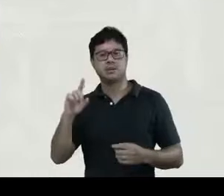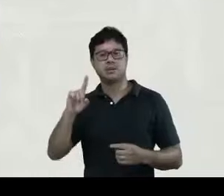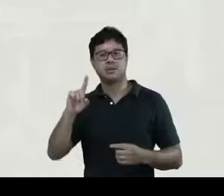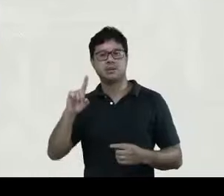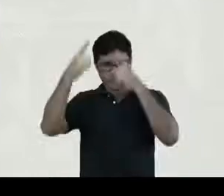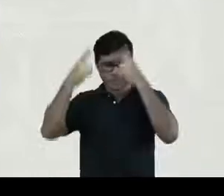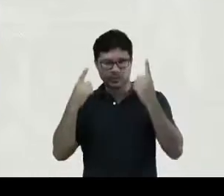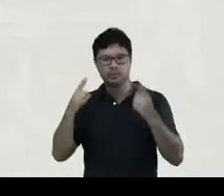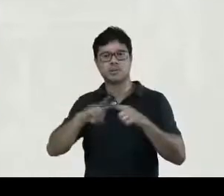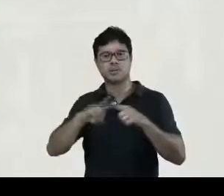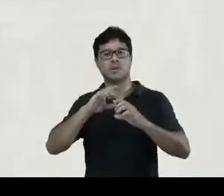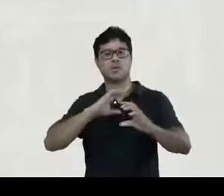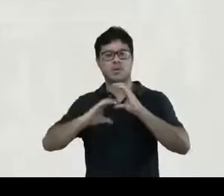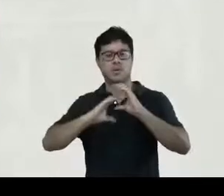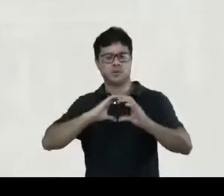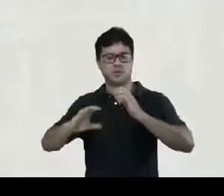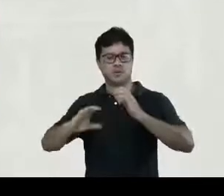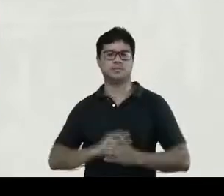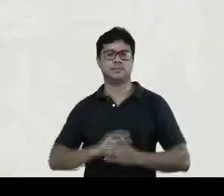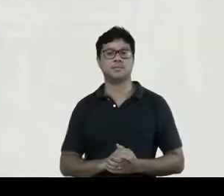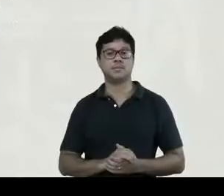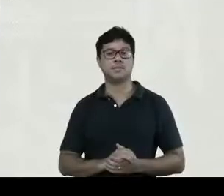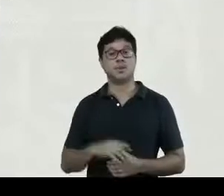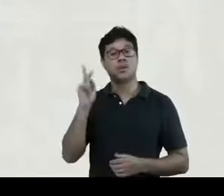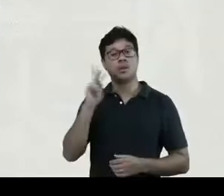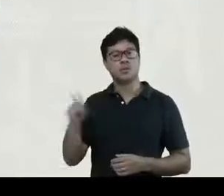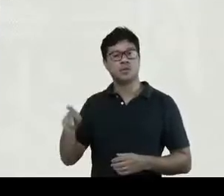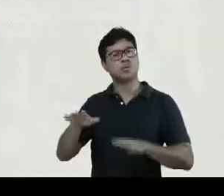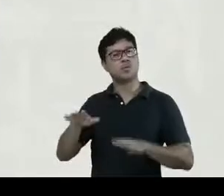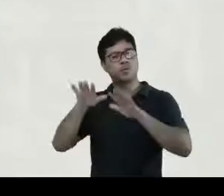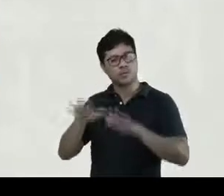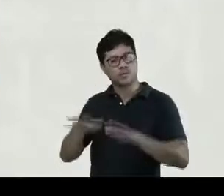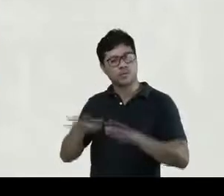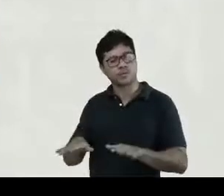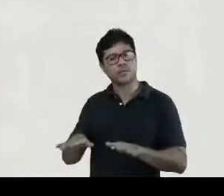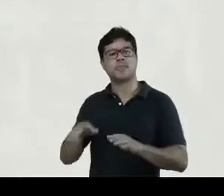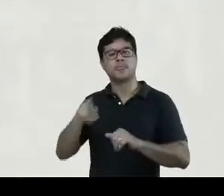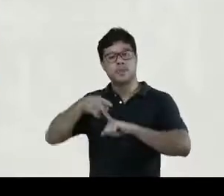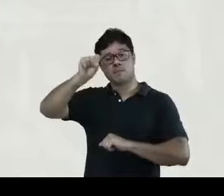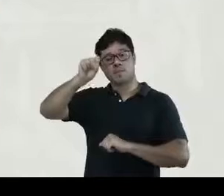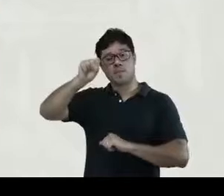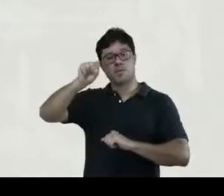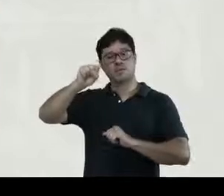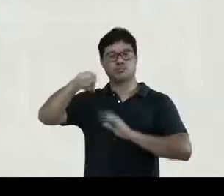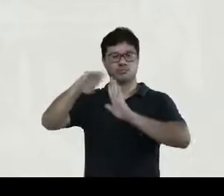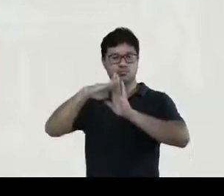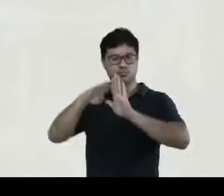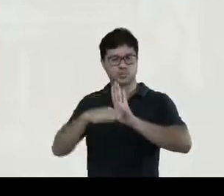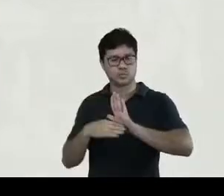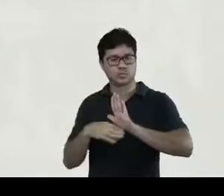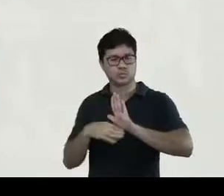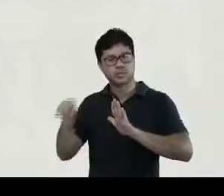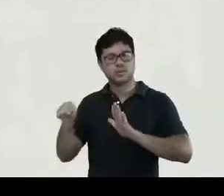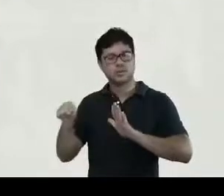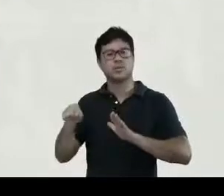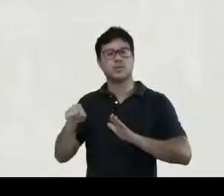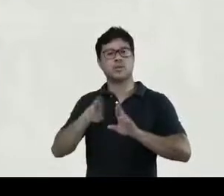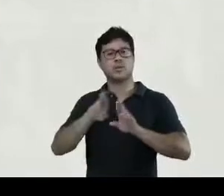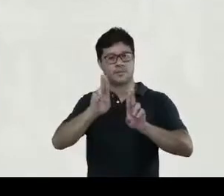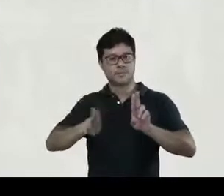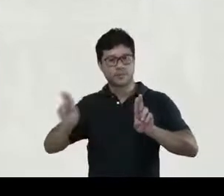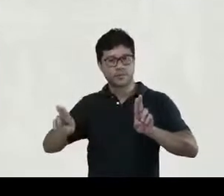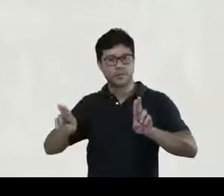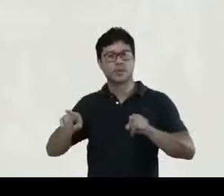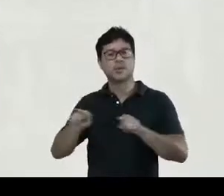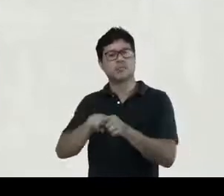e Comunicações. Professor permanente do Programa de Pós-Graduação em Ciência da Informação da UFRJ,